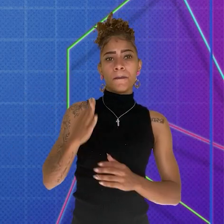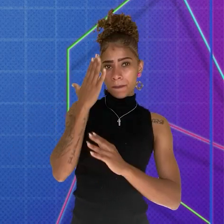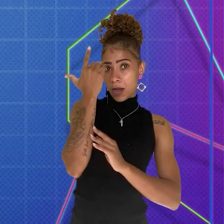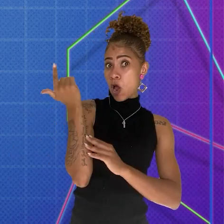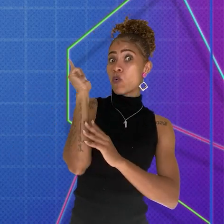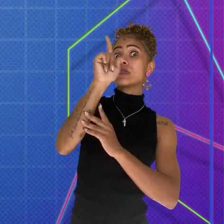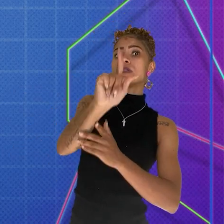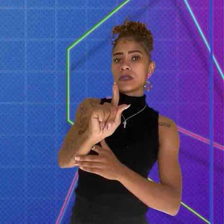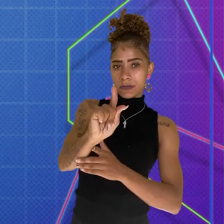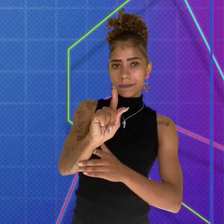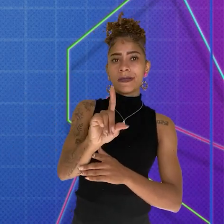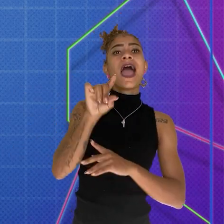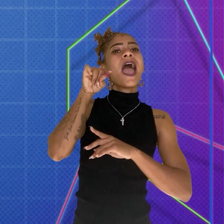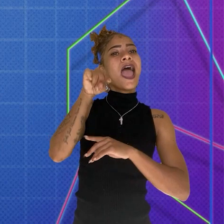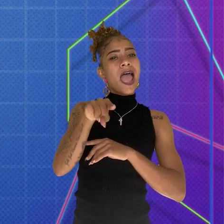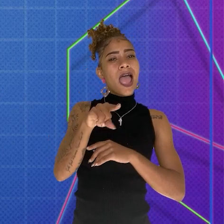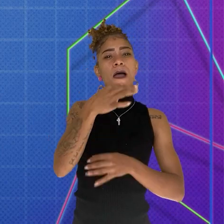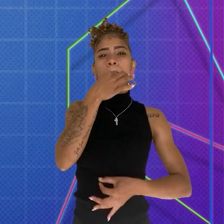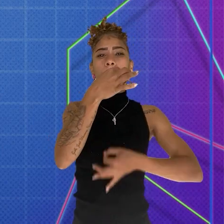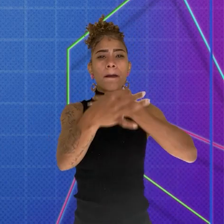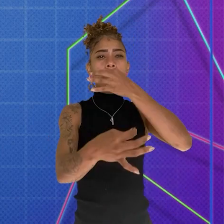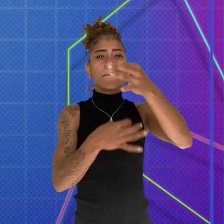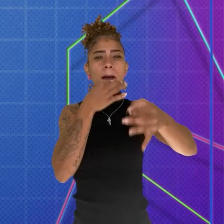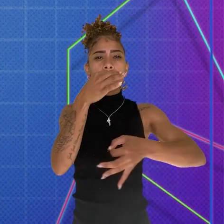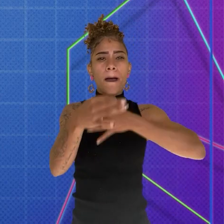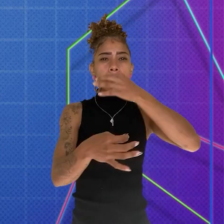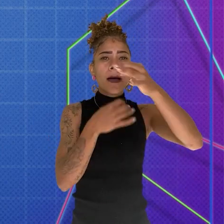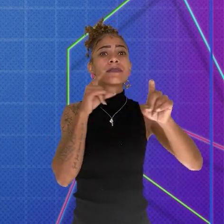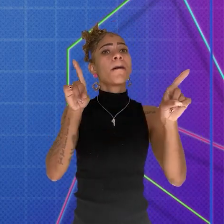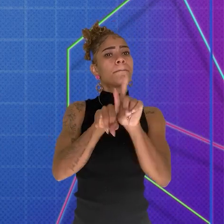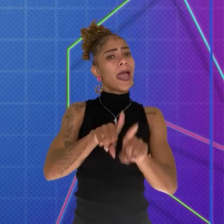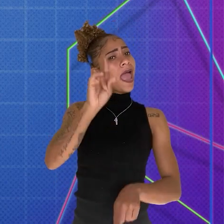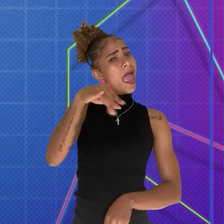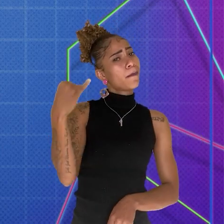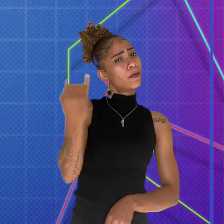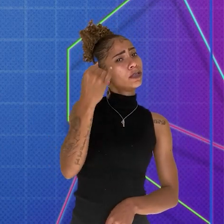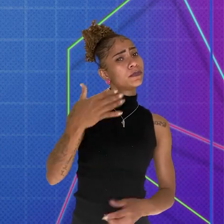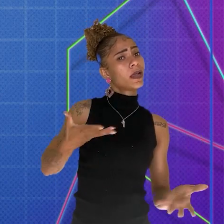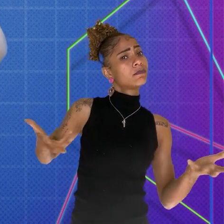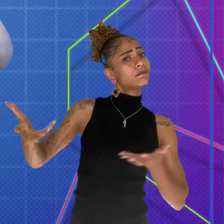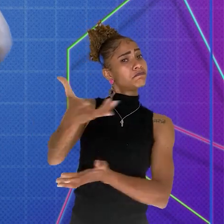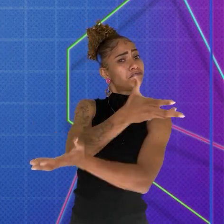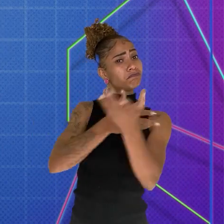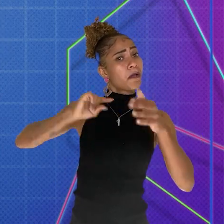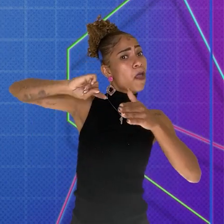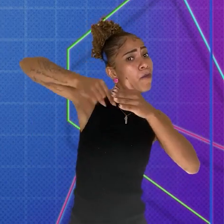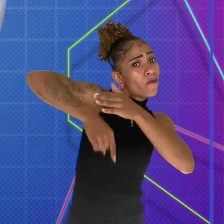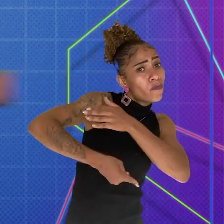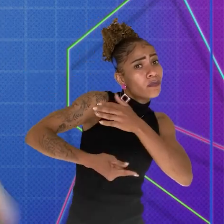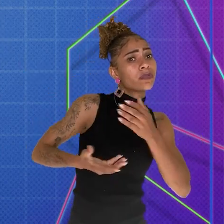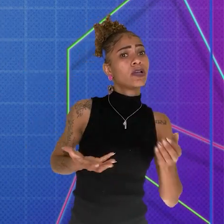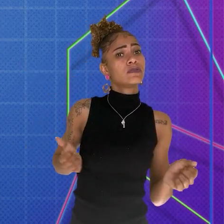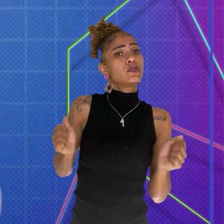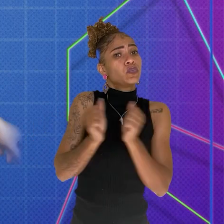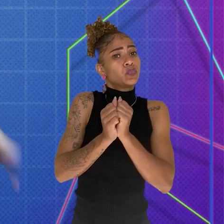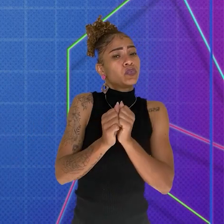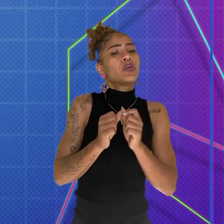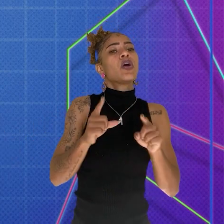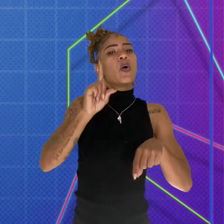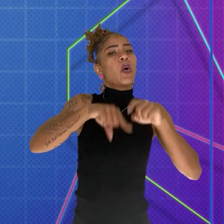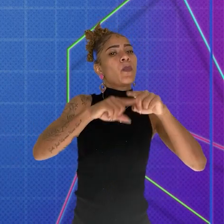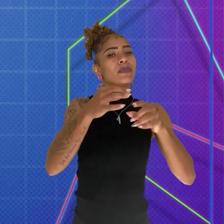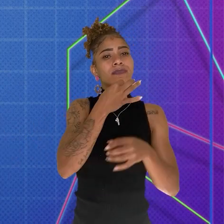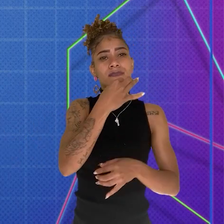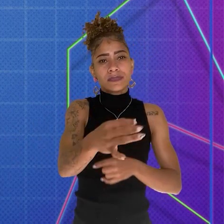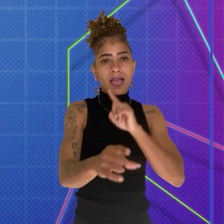sucesso do jogador. A criação de efeitos sonoros dinâmicos e reativos também é importante para a interação mais profunda entre o jogador e o som de